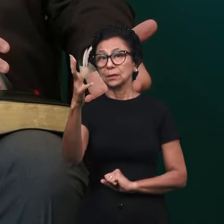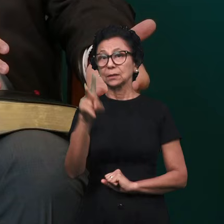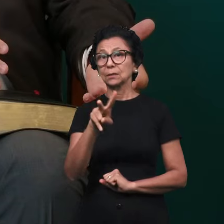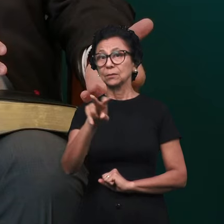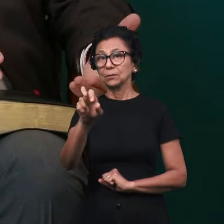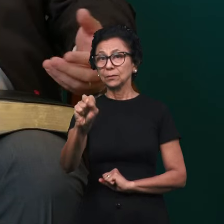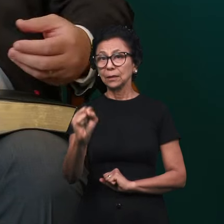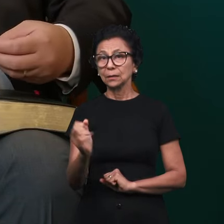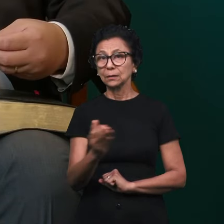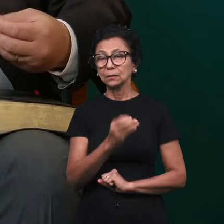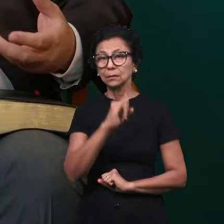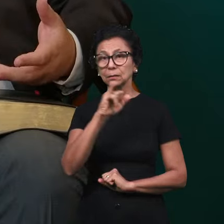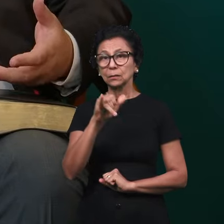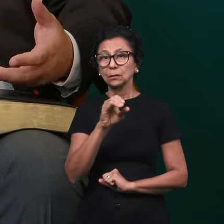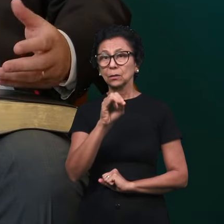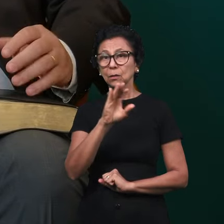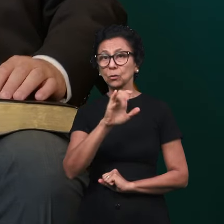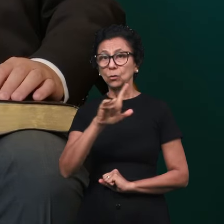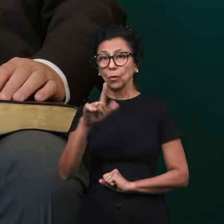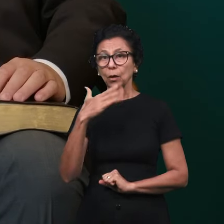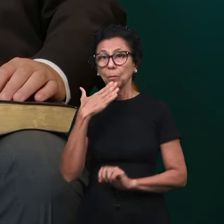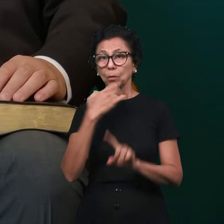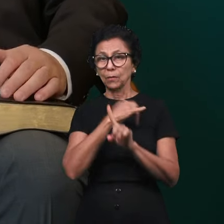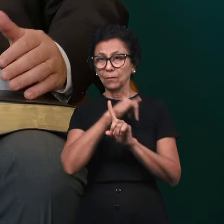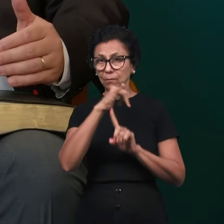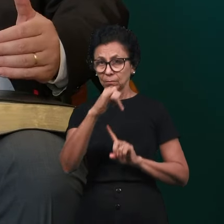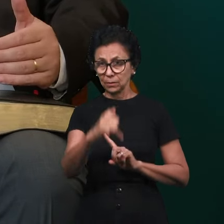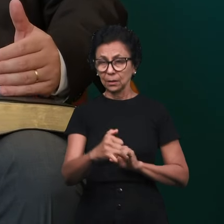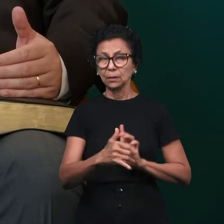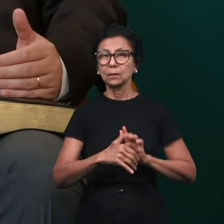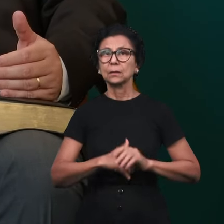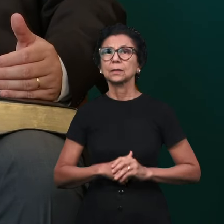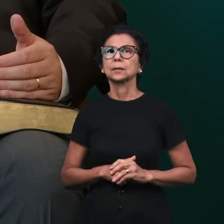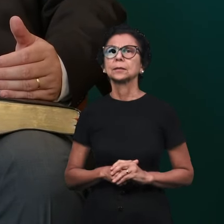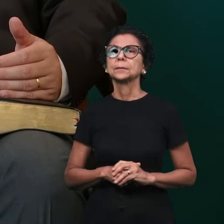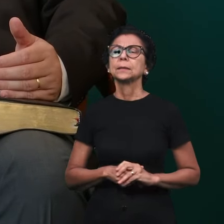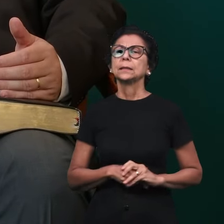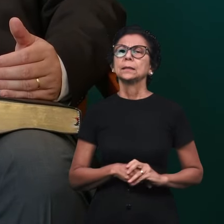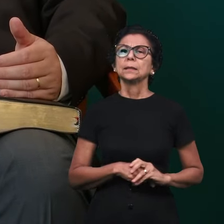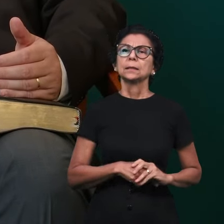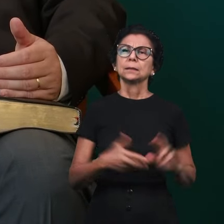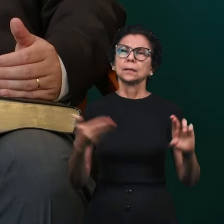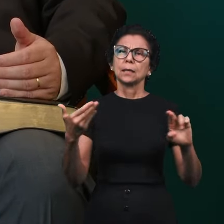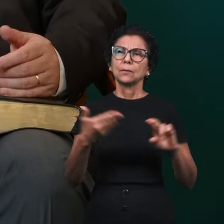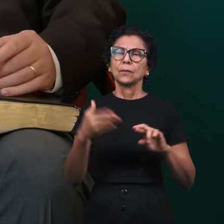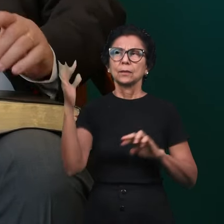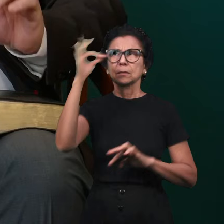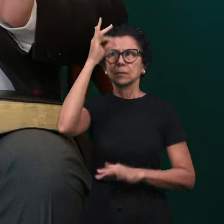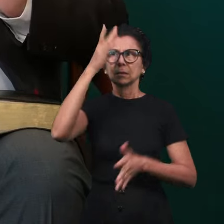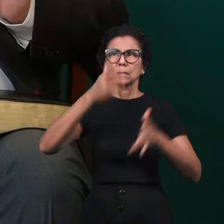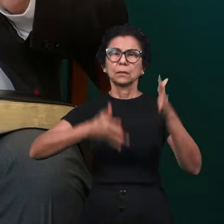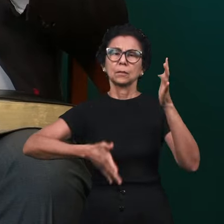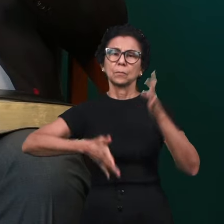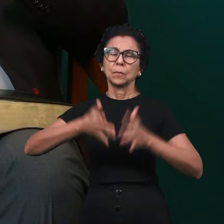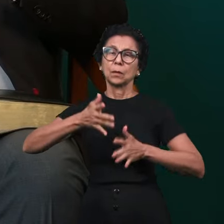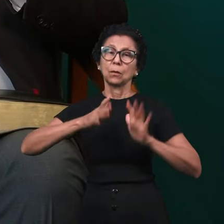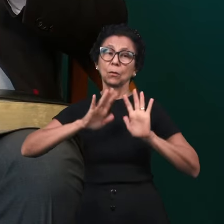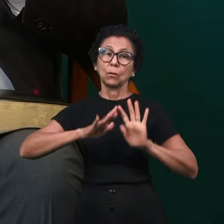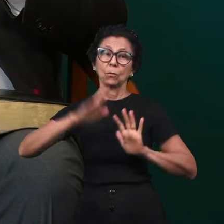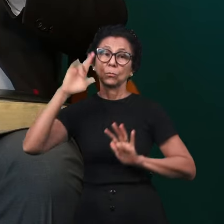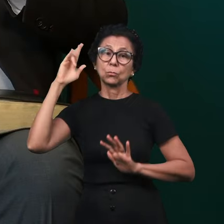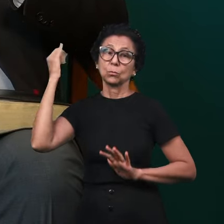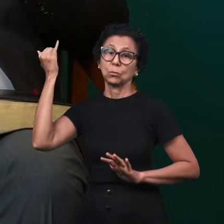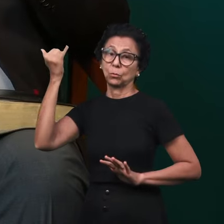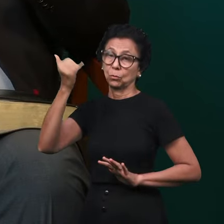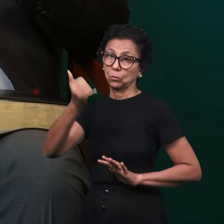passado. Joel capítulo 2, verso 28, quando ele fala do derramamento do Espírito Santo, ele diz assim, assim diz